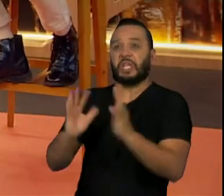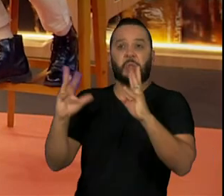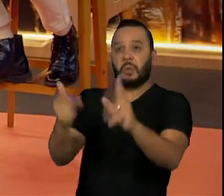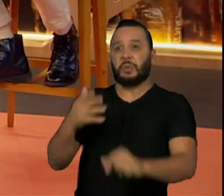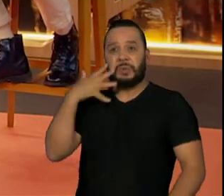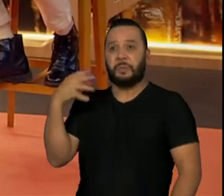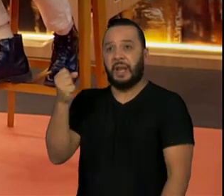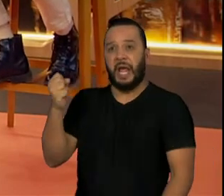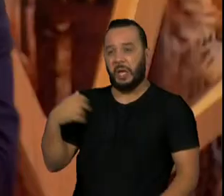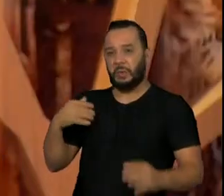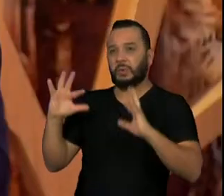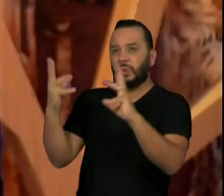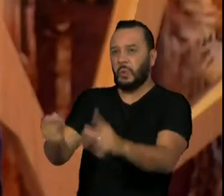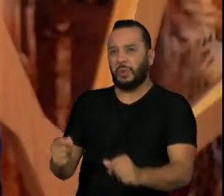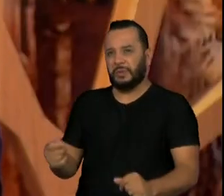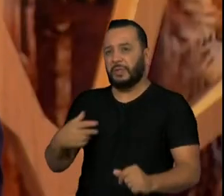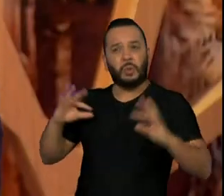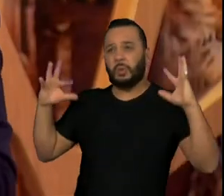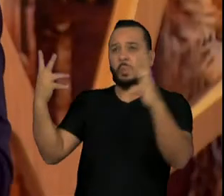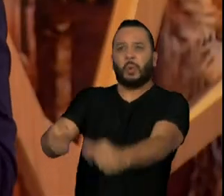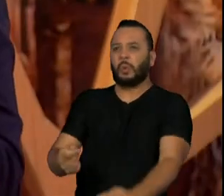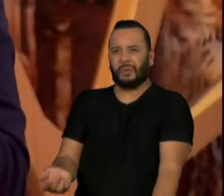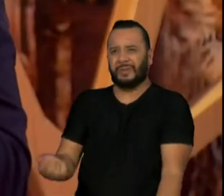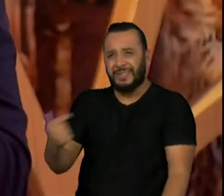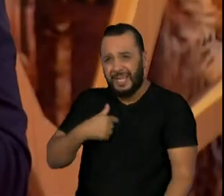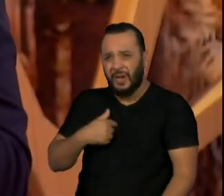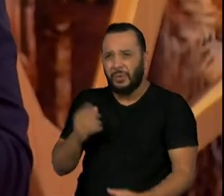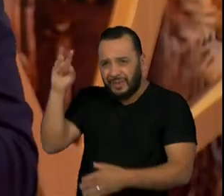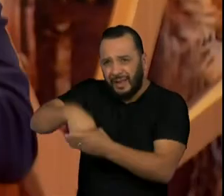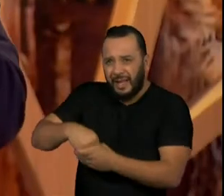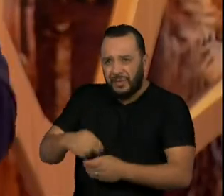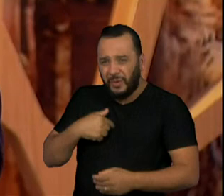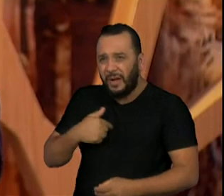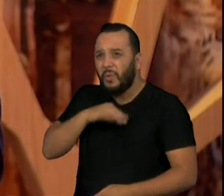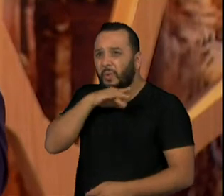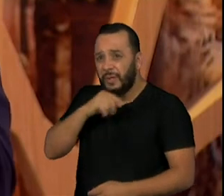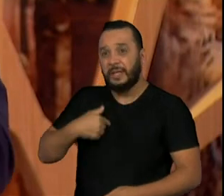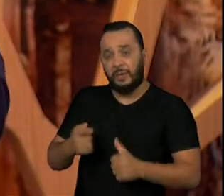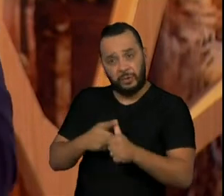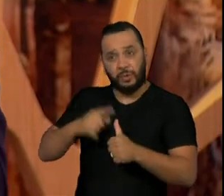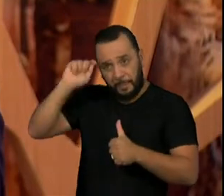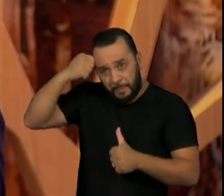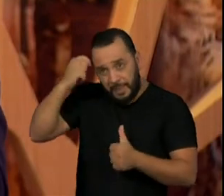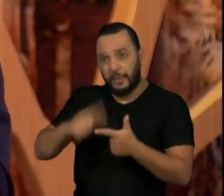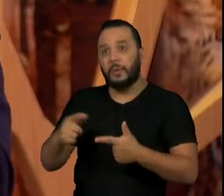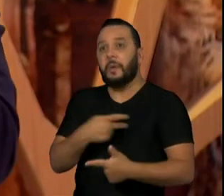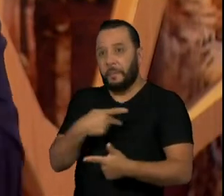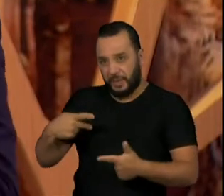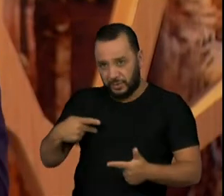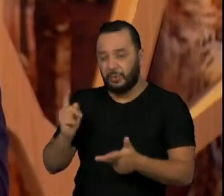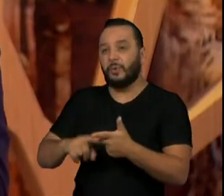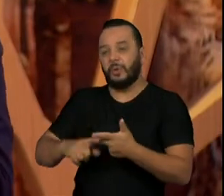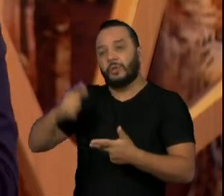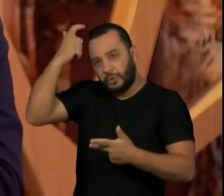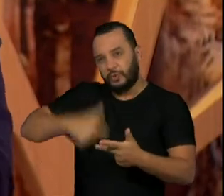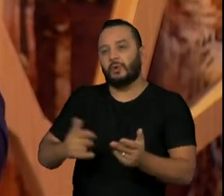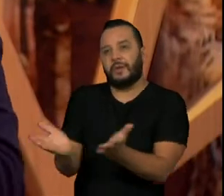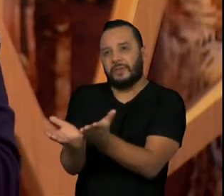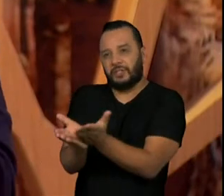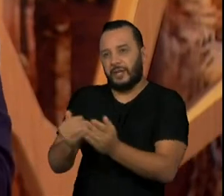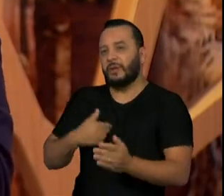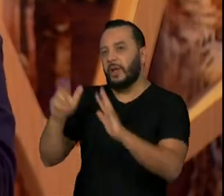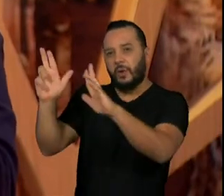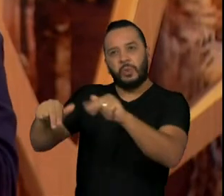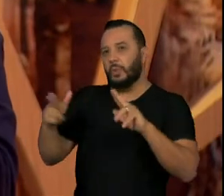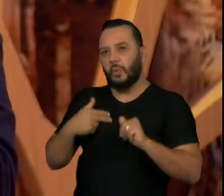os brancos nos levaram, totalitariza e me inclui. E eu sou preto, sou pastor, sou evangélico, e eu